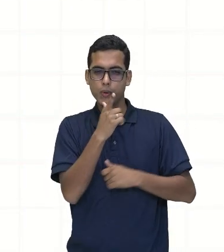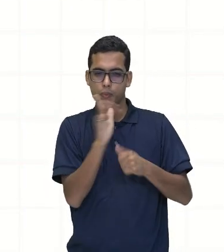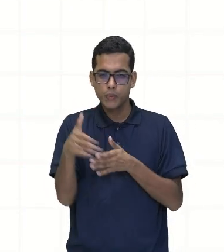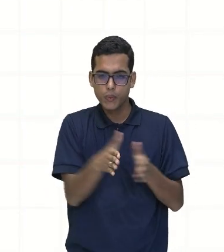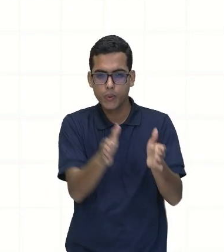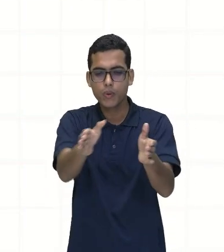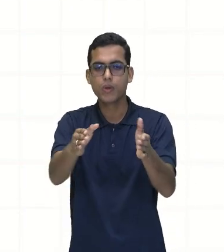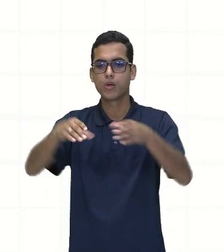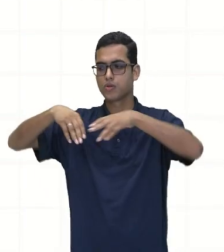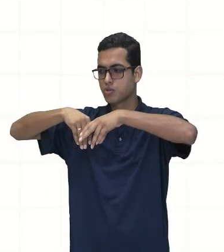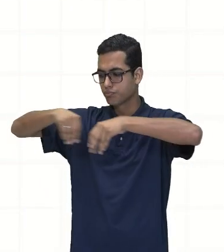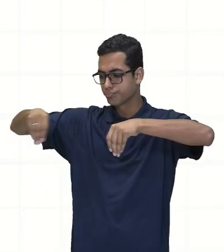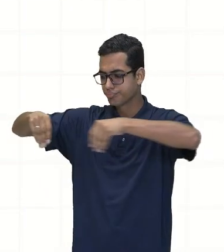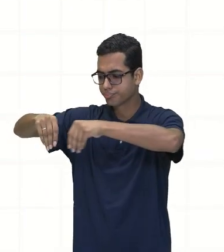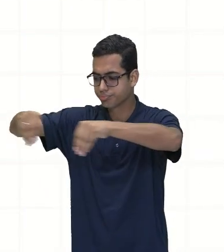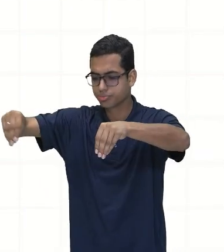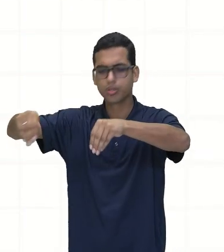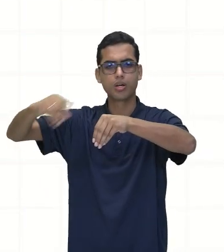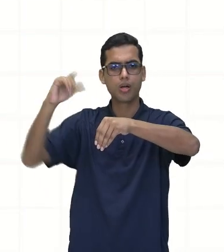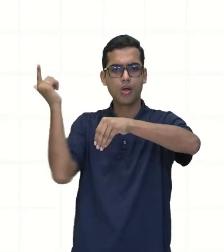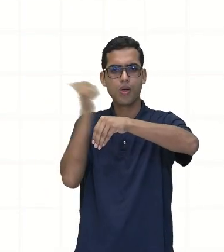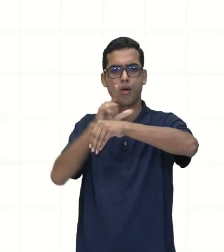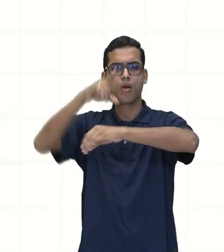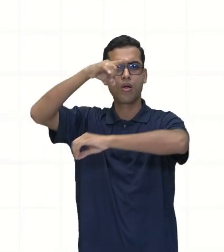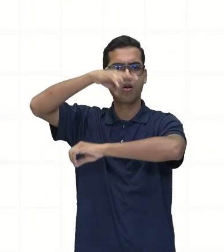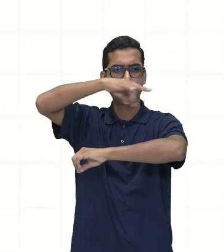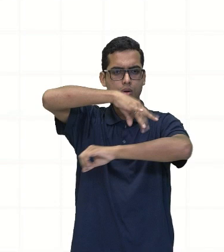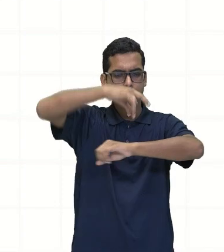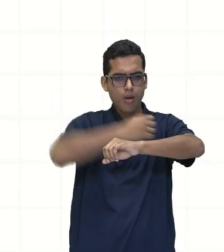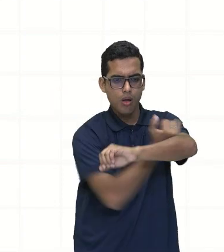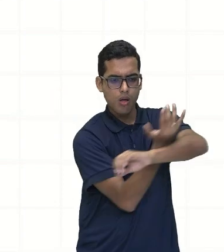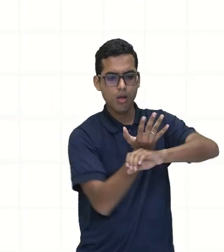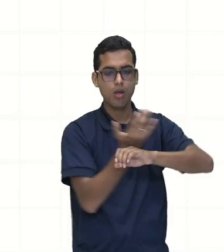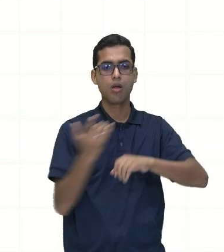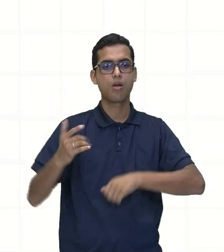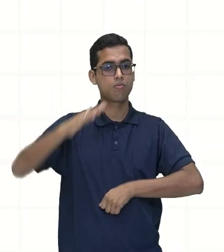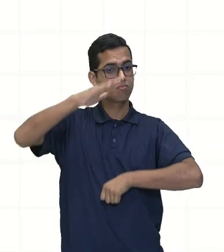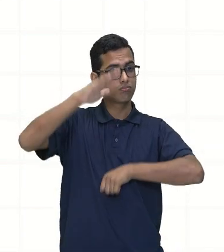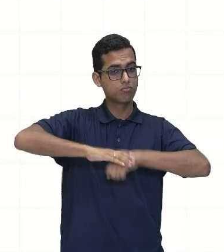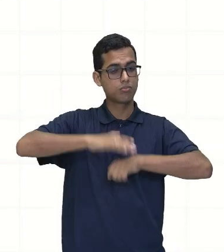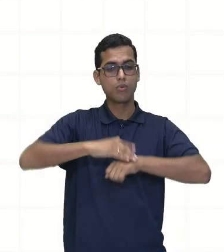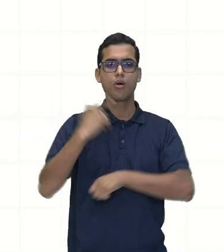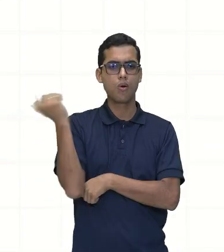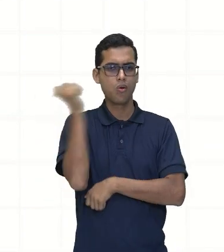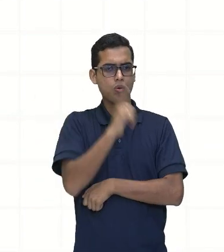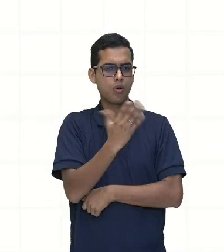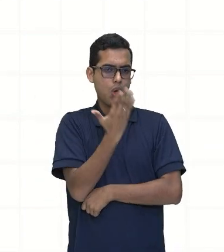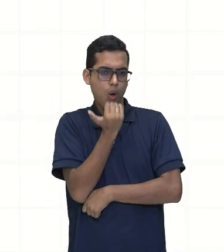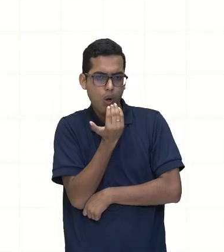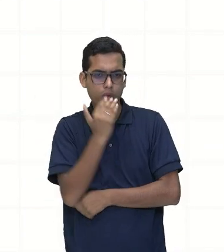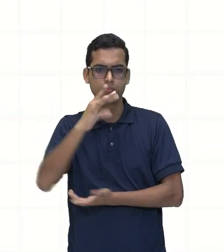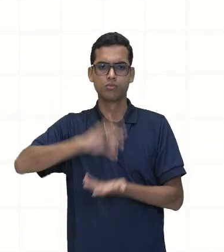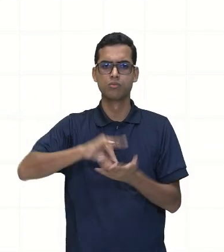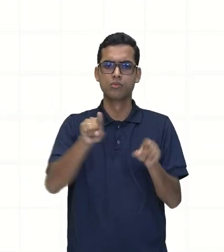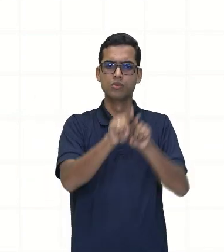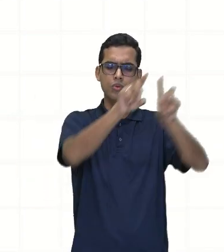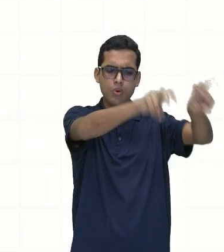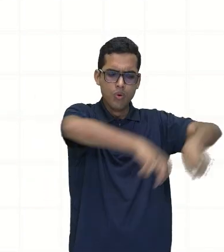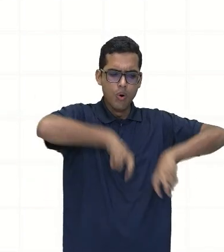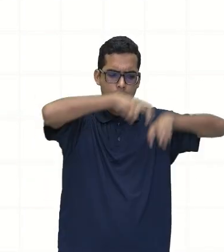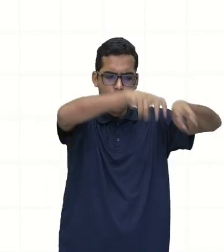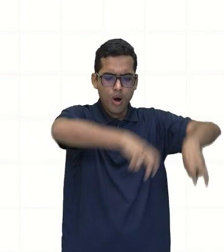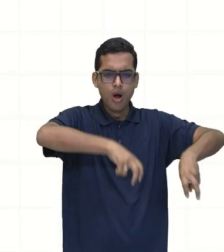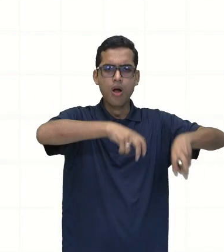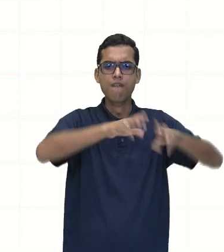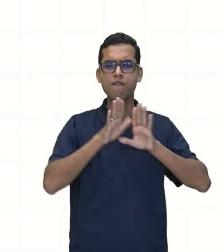terra firme, né. Elas cultivam pequenas áreas para o seu próprio consumo, né, então aqui uma agricultura que nós